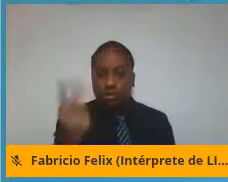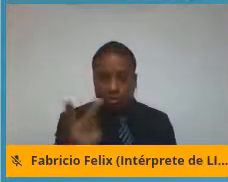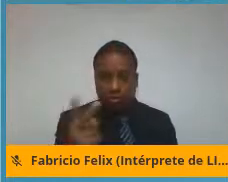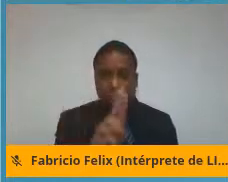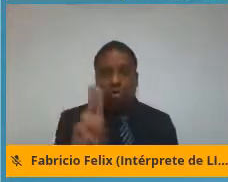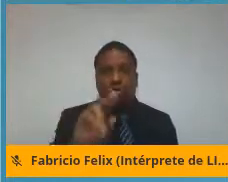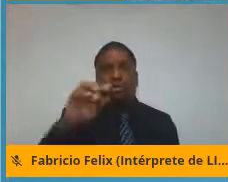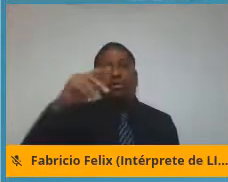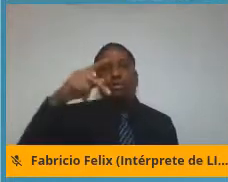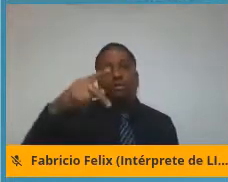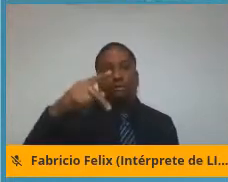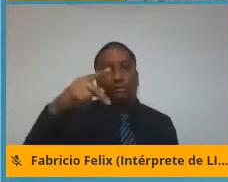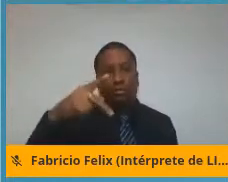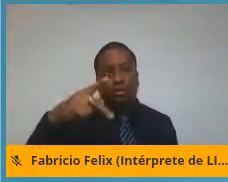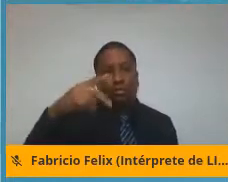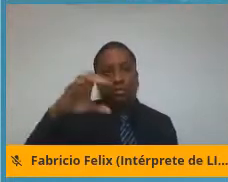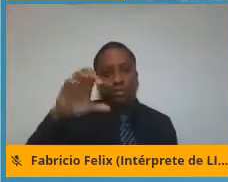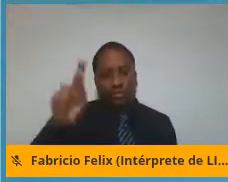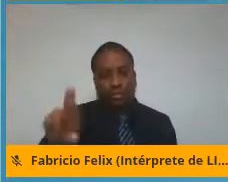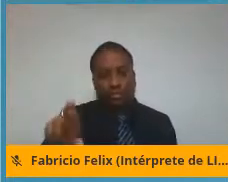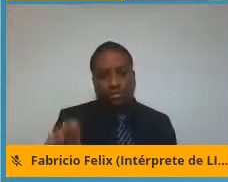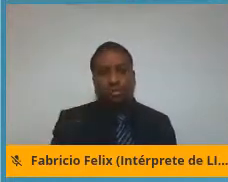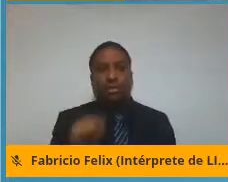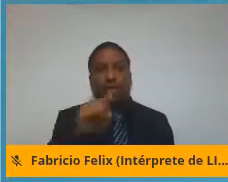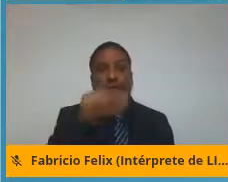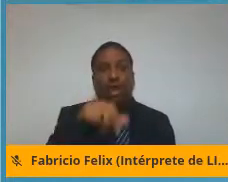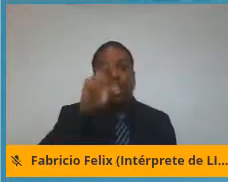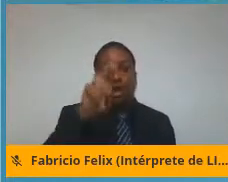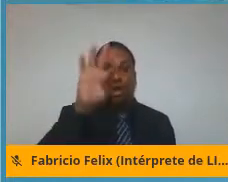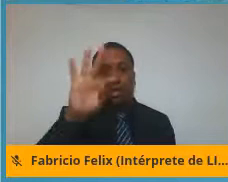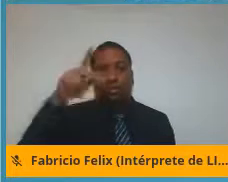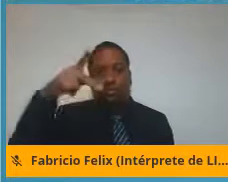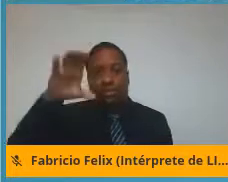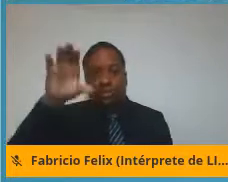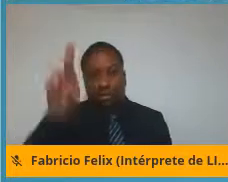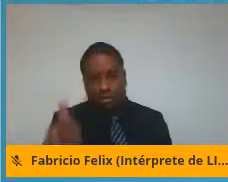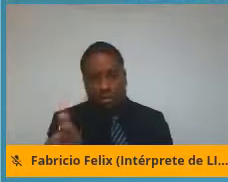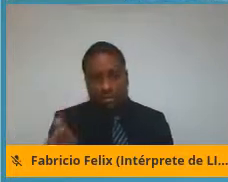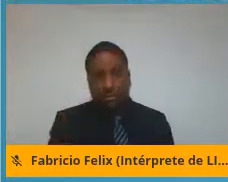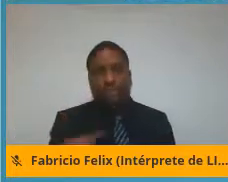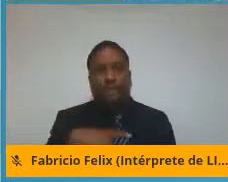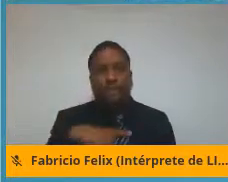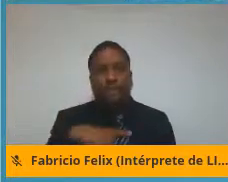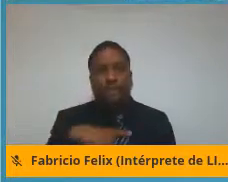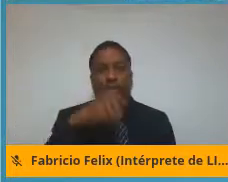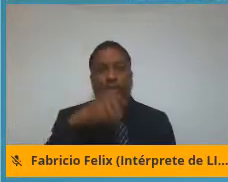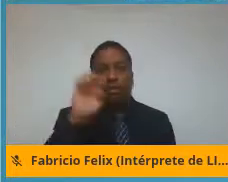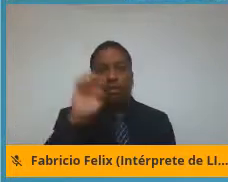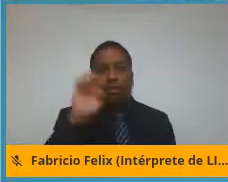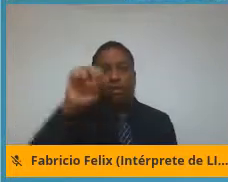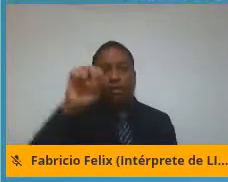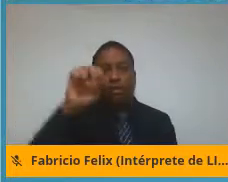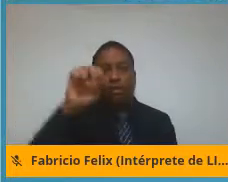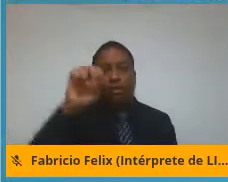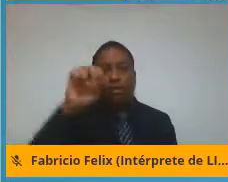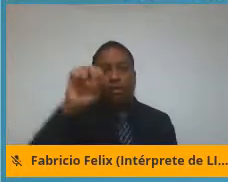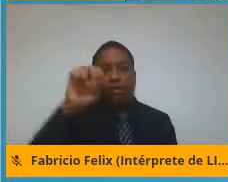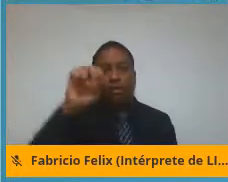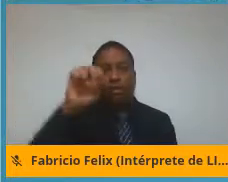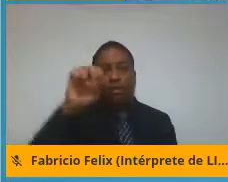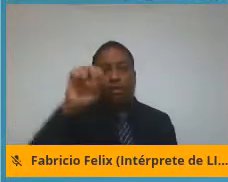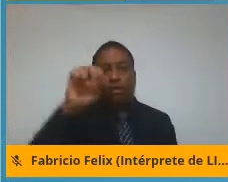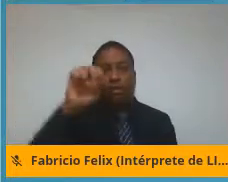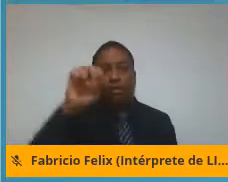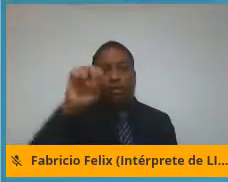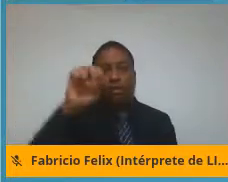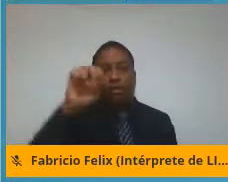é a RT-PCR, né, que envolve uma enzima chamada transcriptase reversa, cujo papel da reação da polimerase em cadeia